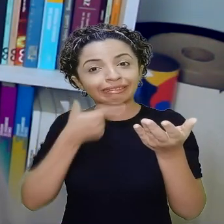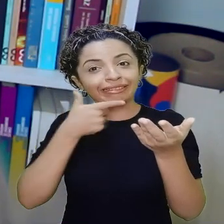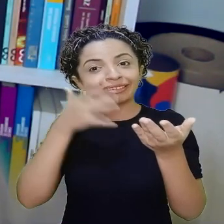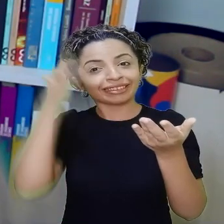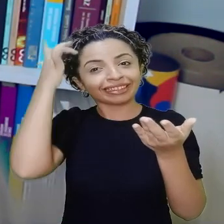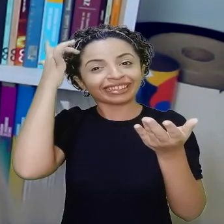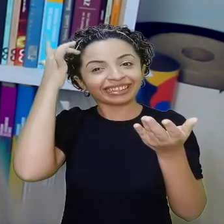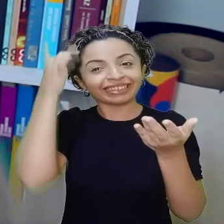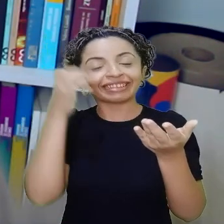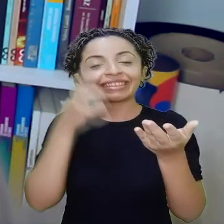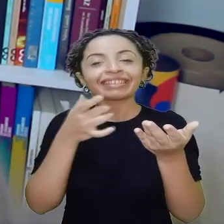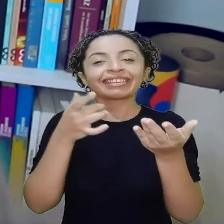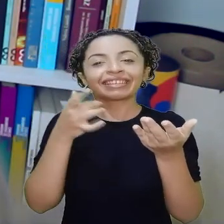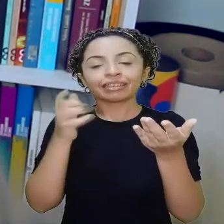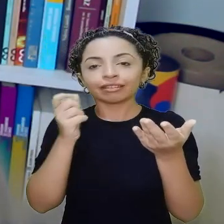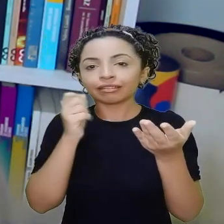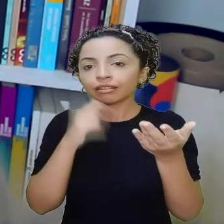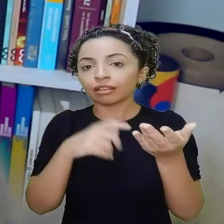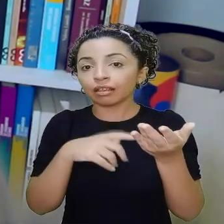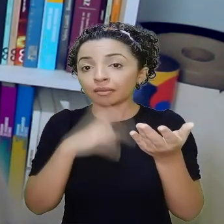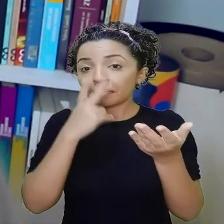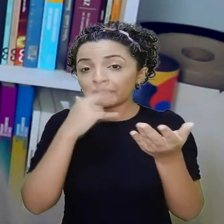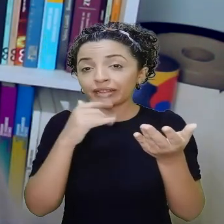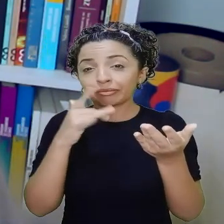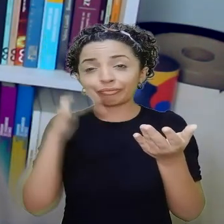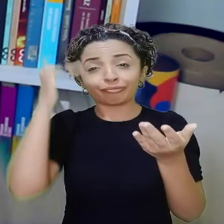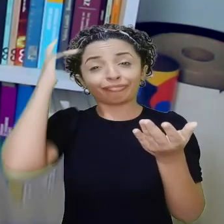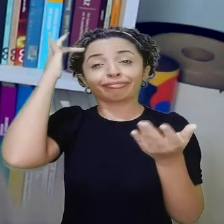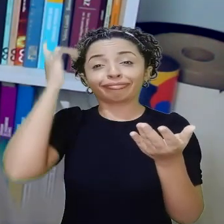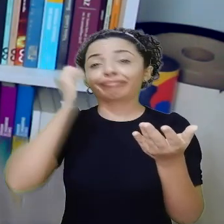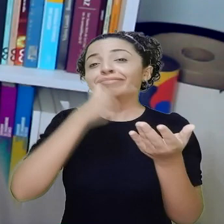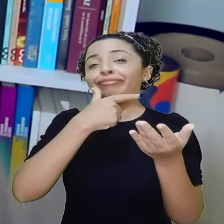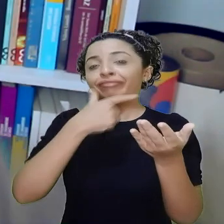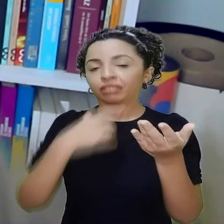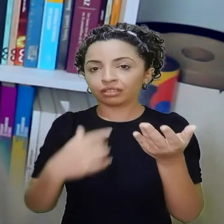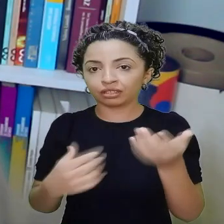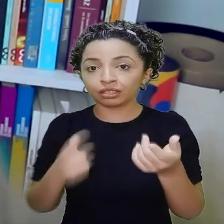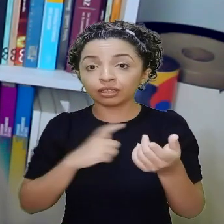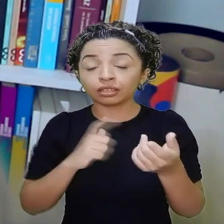satírica. De uma comédia, até mesmo de uma comédia de costumes, assim.